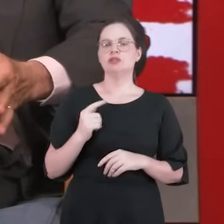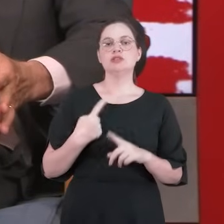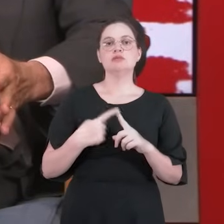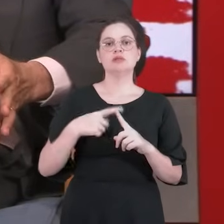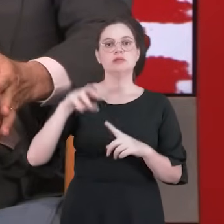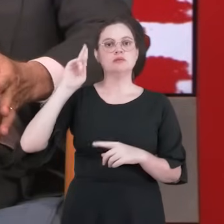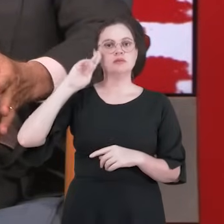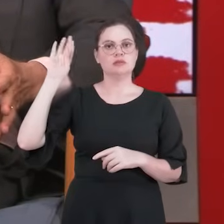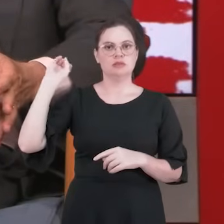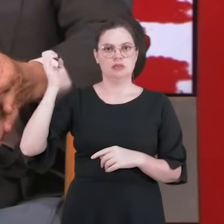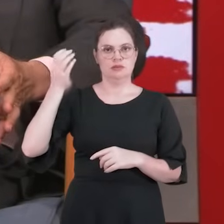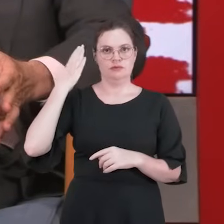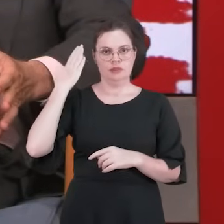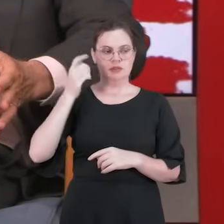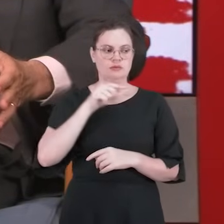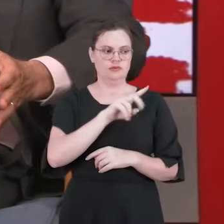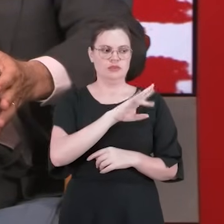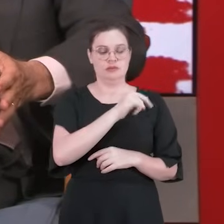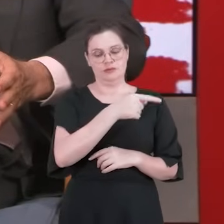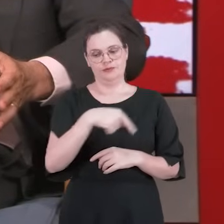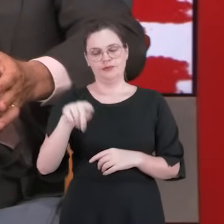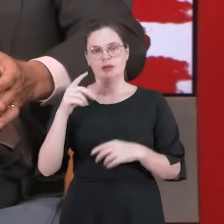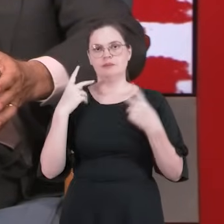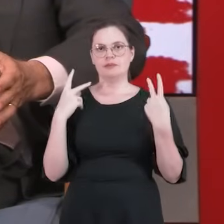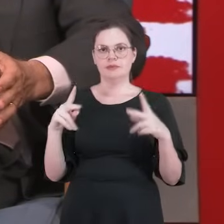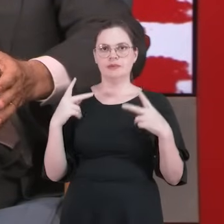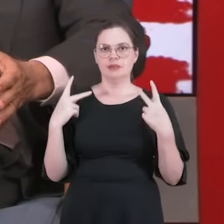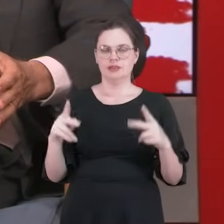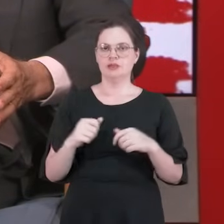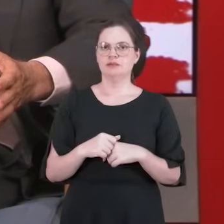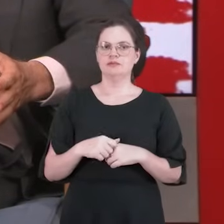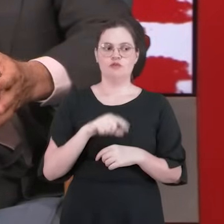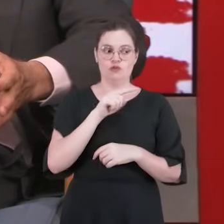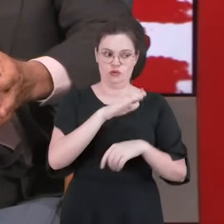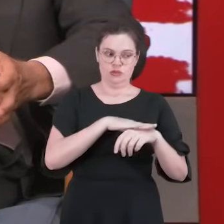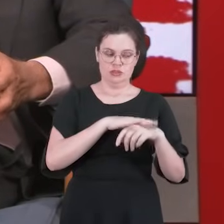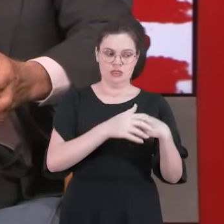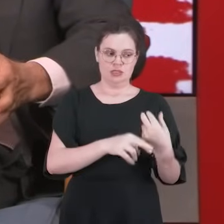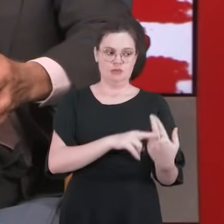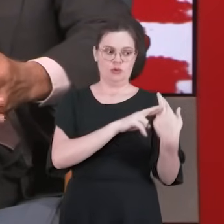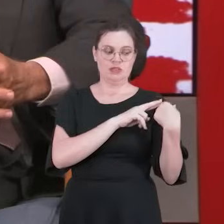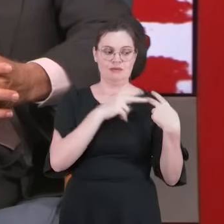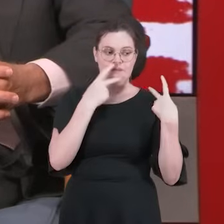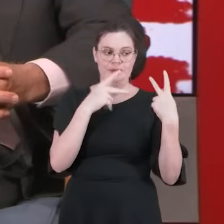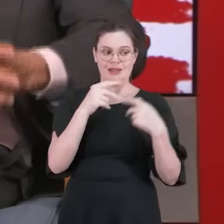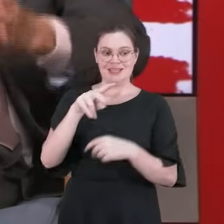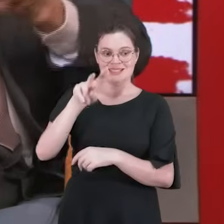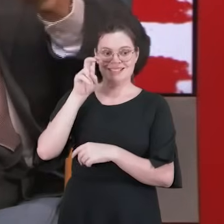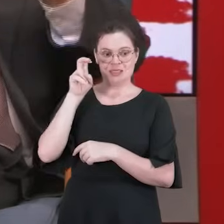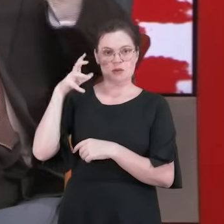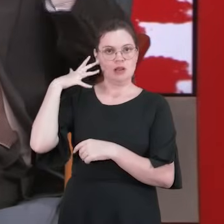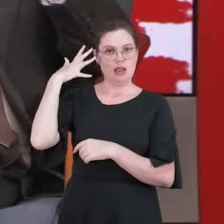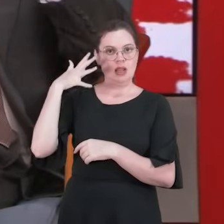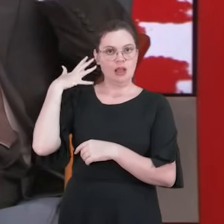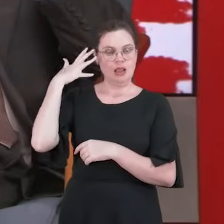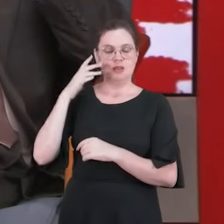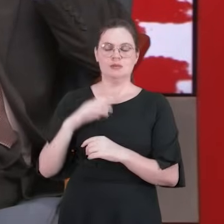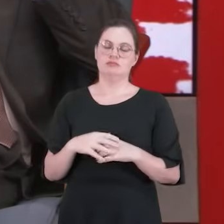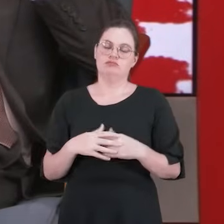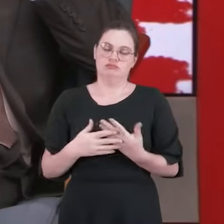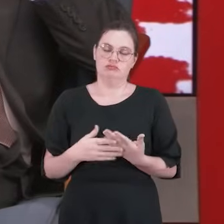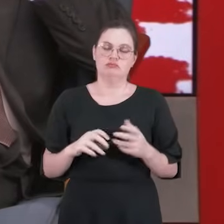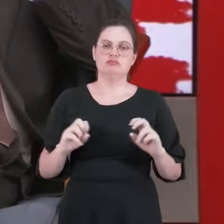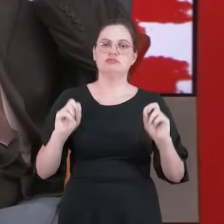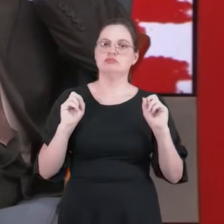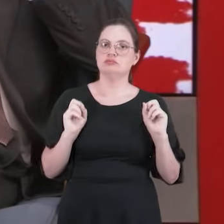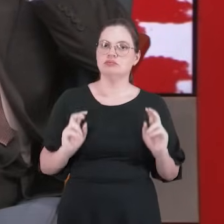revelação, seria o pregador das 5 mensagens em Campo Grande. E fomos